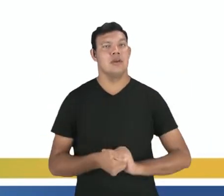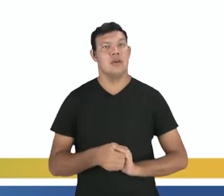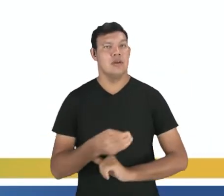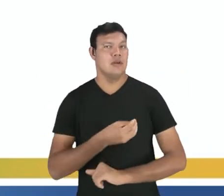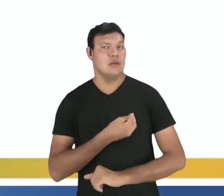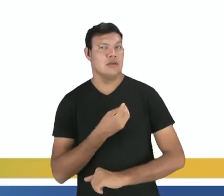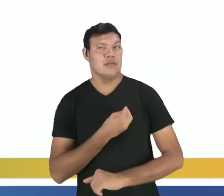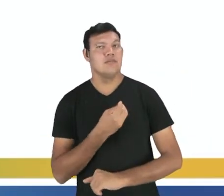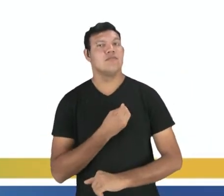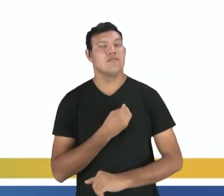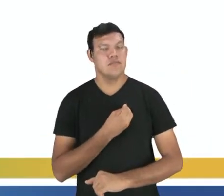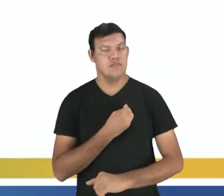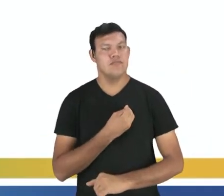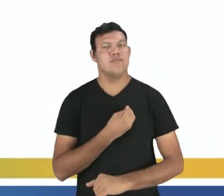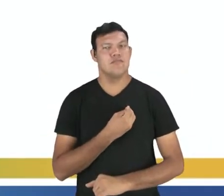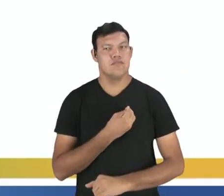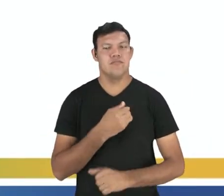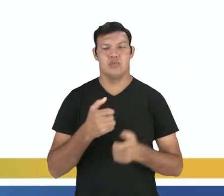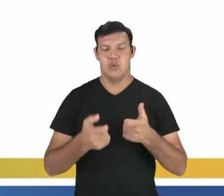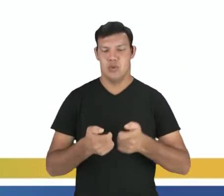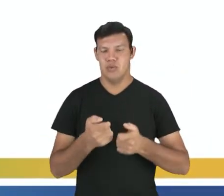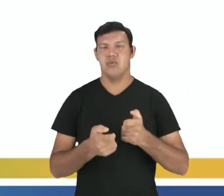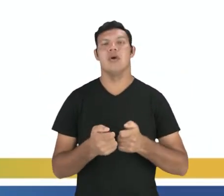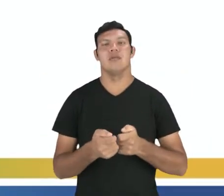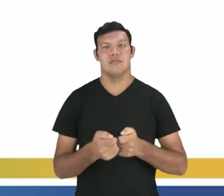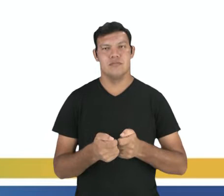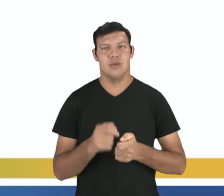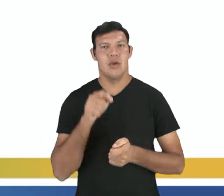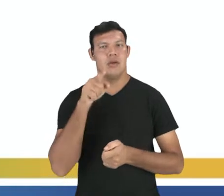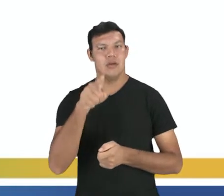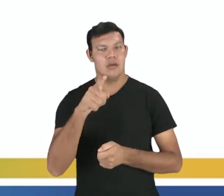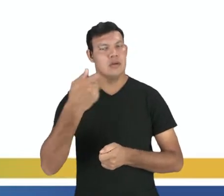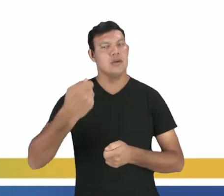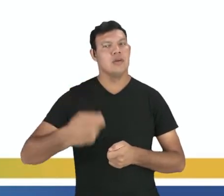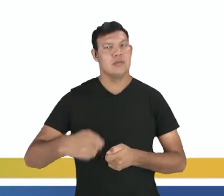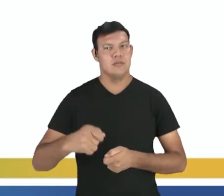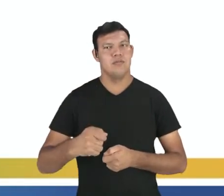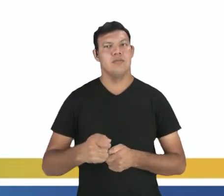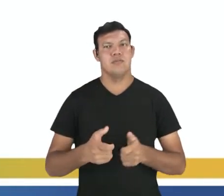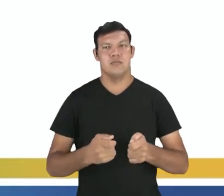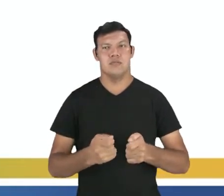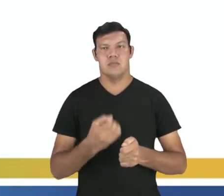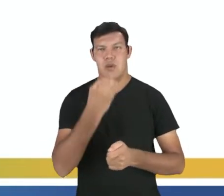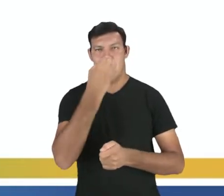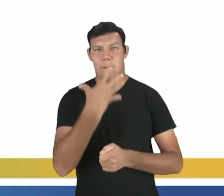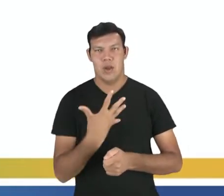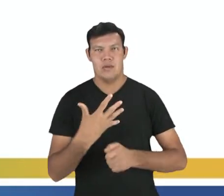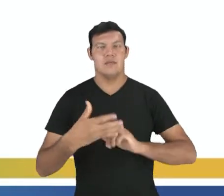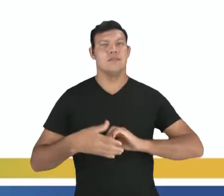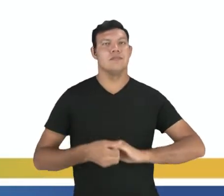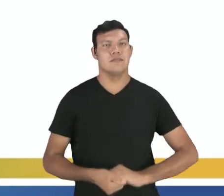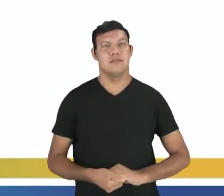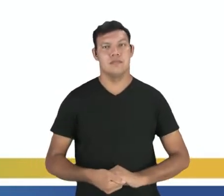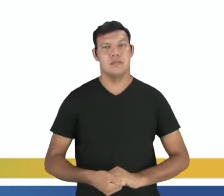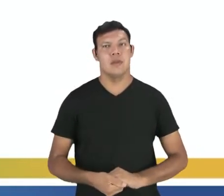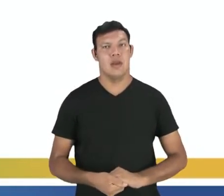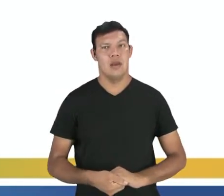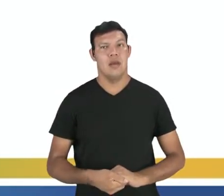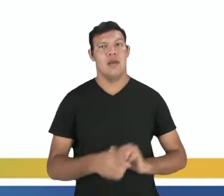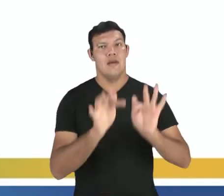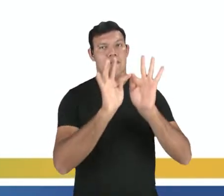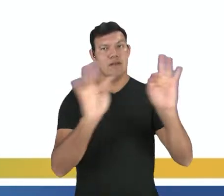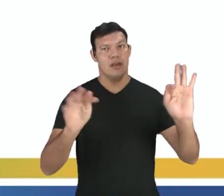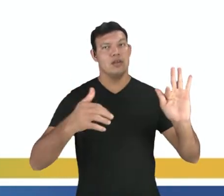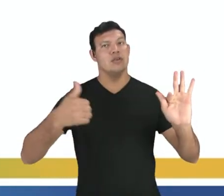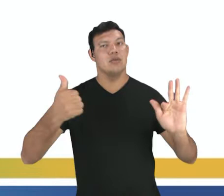vida é um jogo e você precisa ser um bom jogador. Na primeira, nós temos a presença da